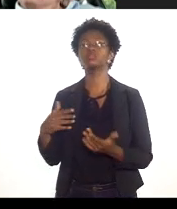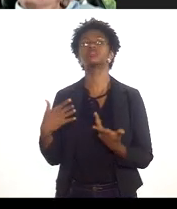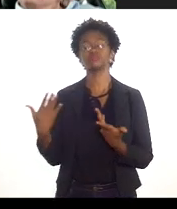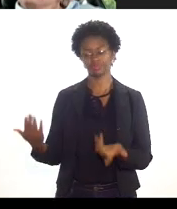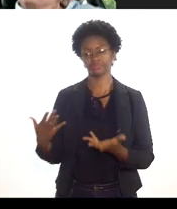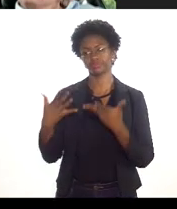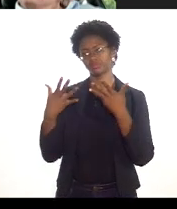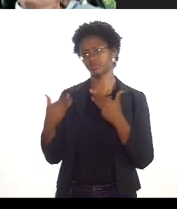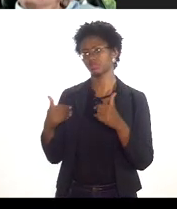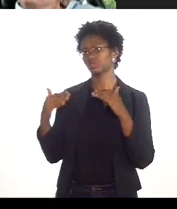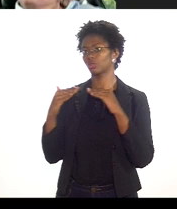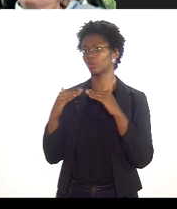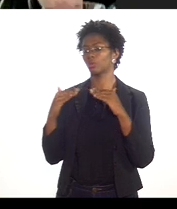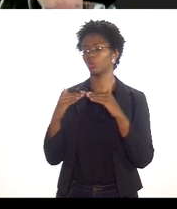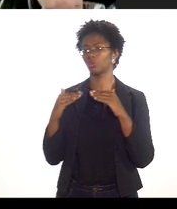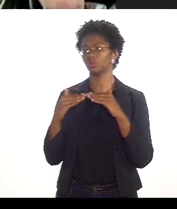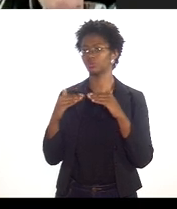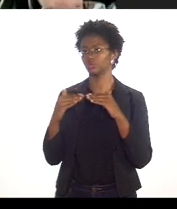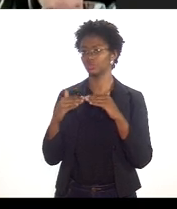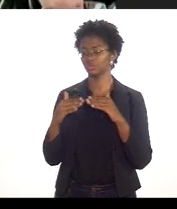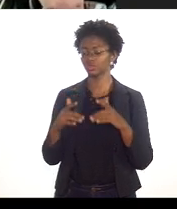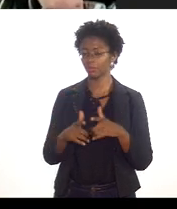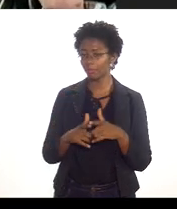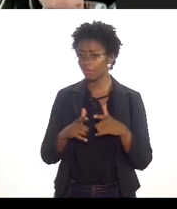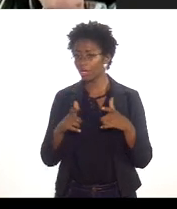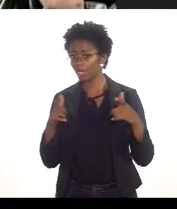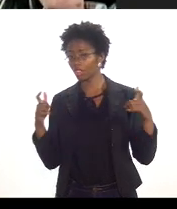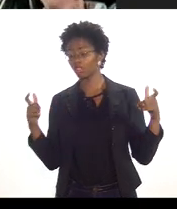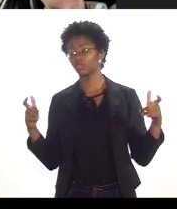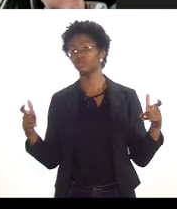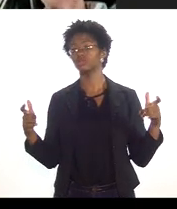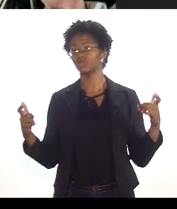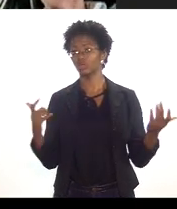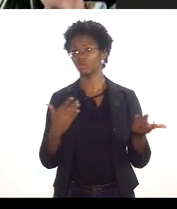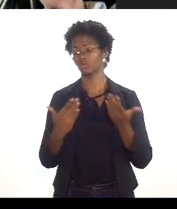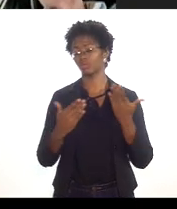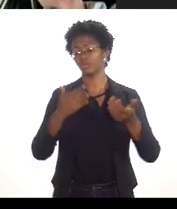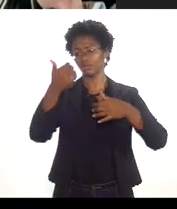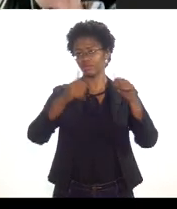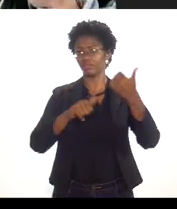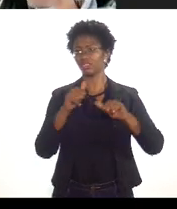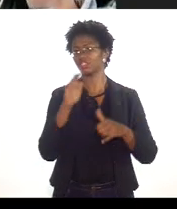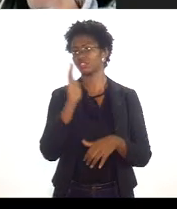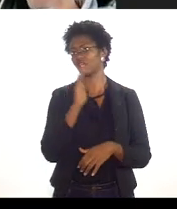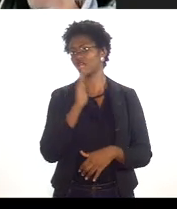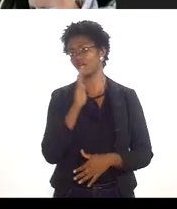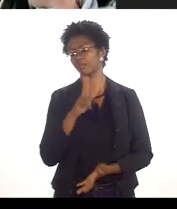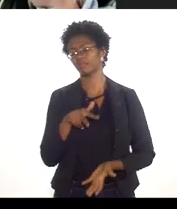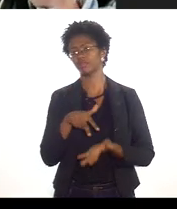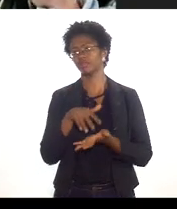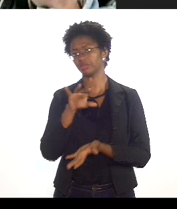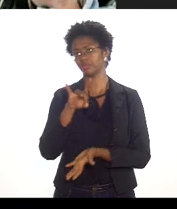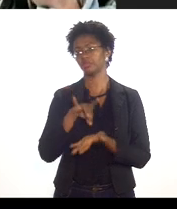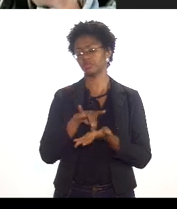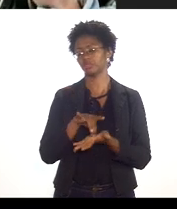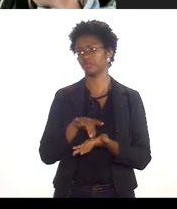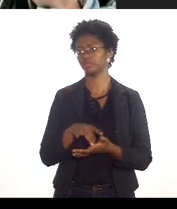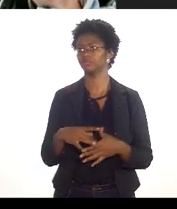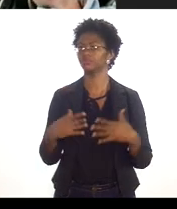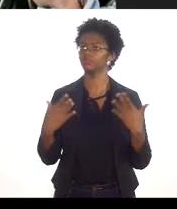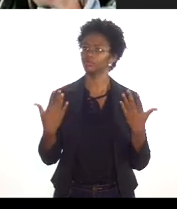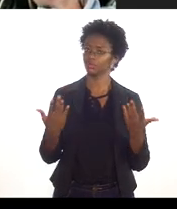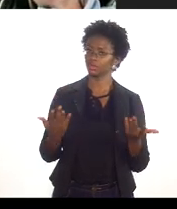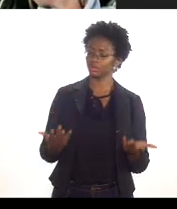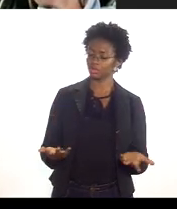concordada que fosse maior do que uma avaliação rápida e original. Então,